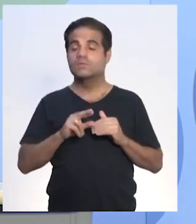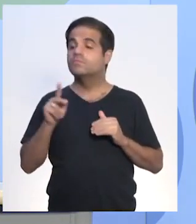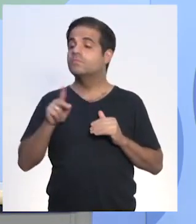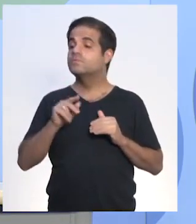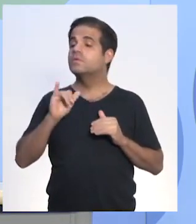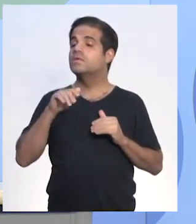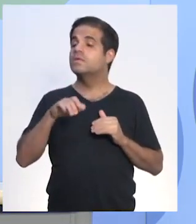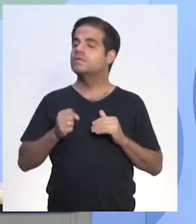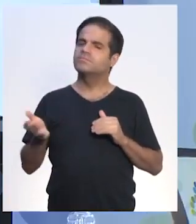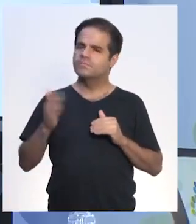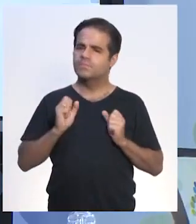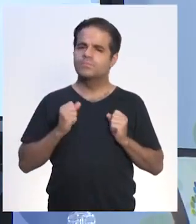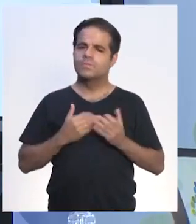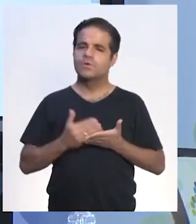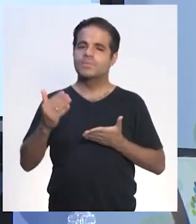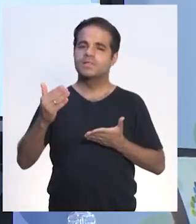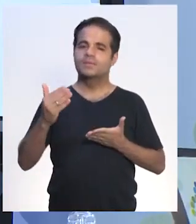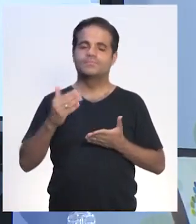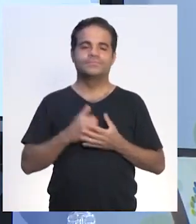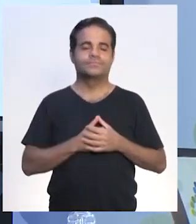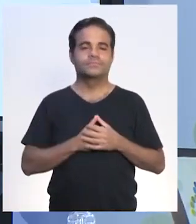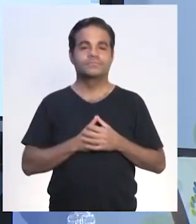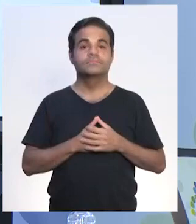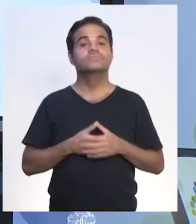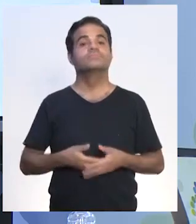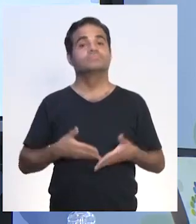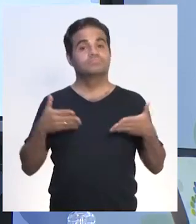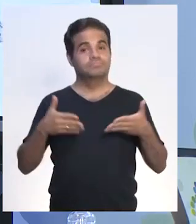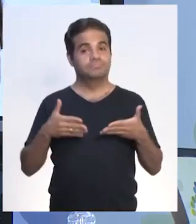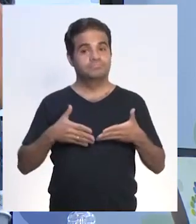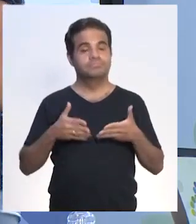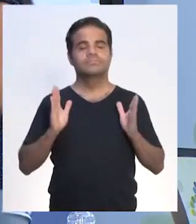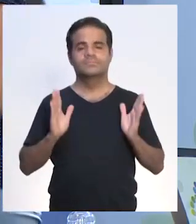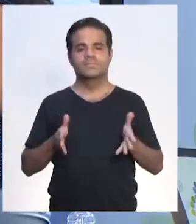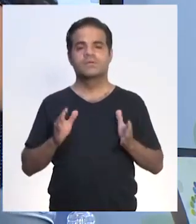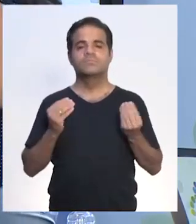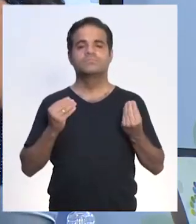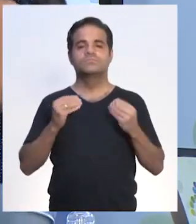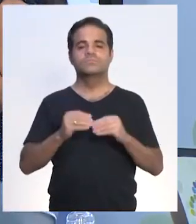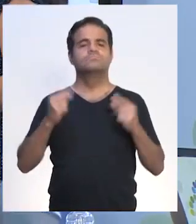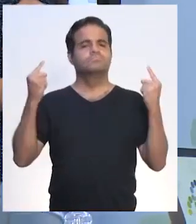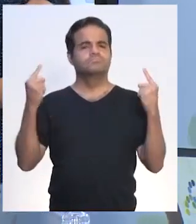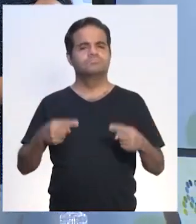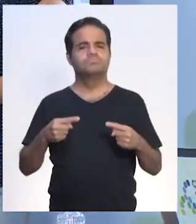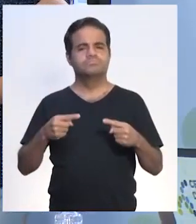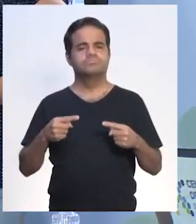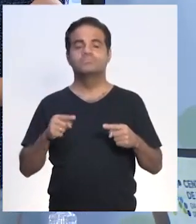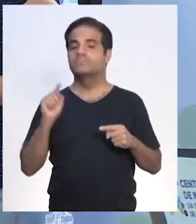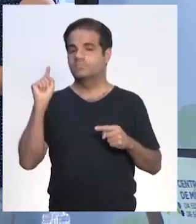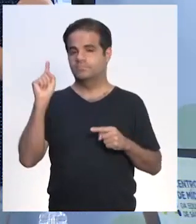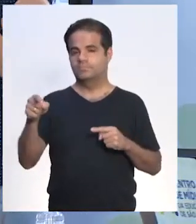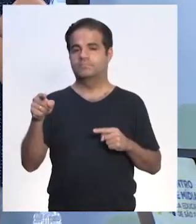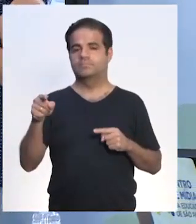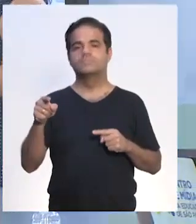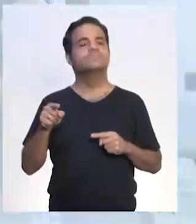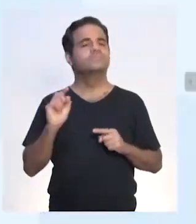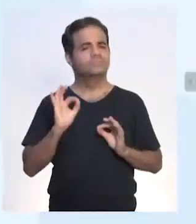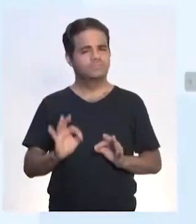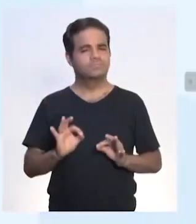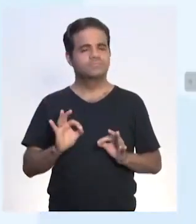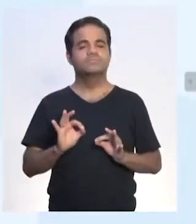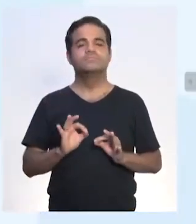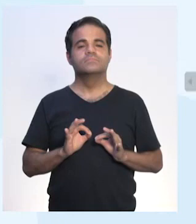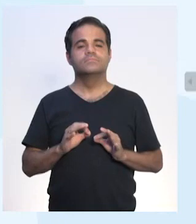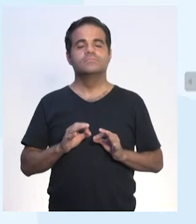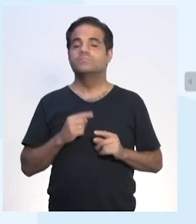Inês, vamos começar? Vamos. E hoje eu já vou começar desafiando vocês. Isso